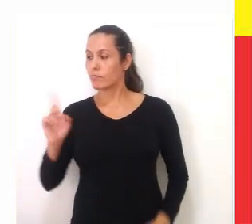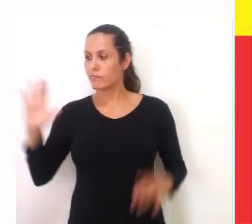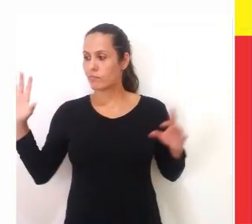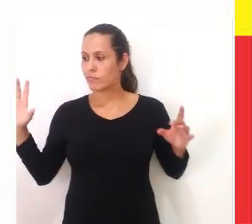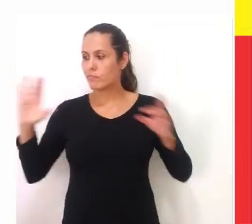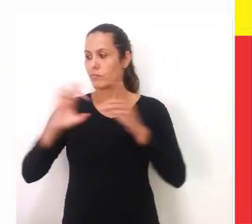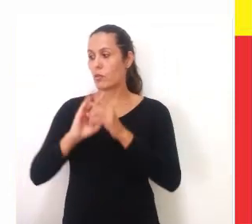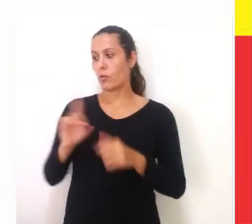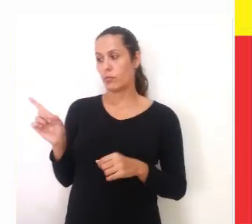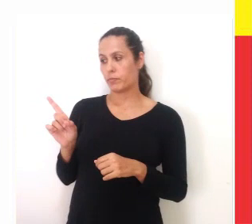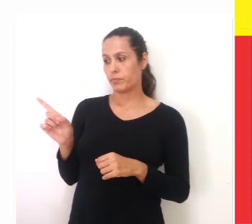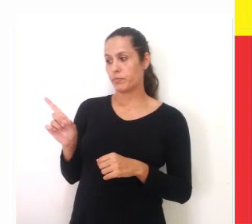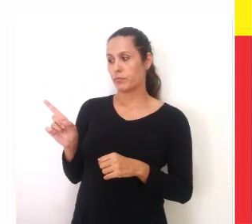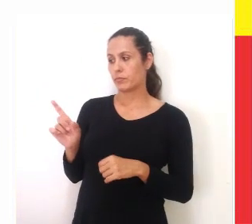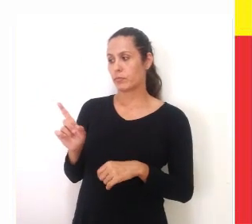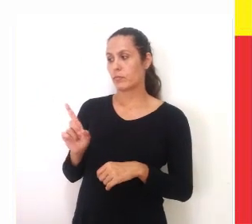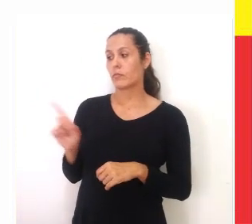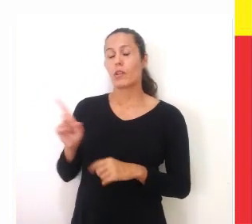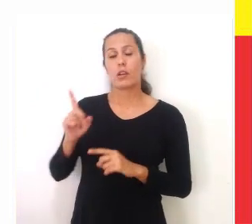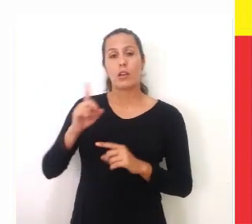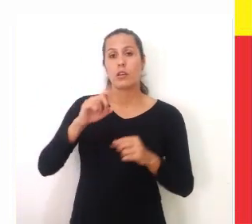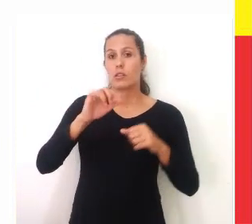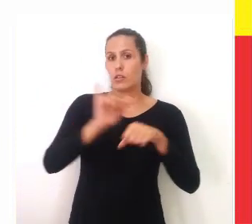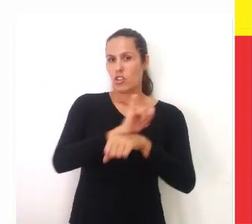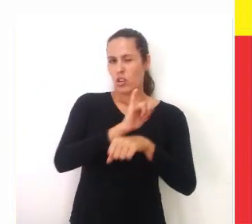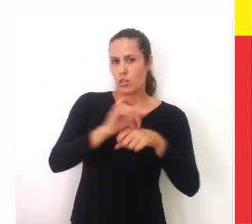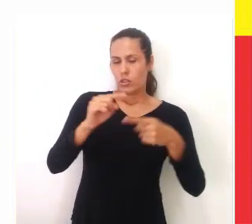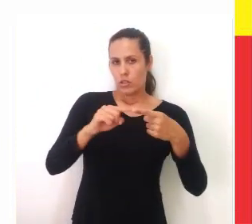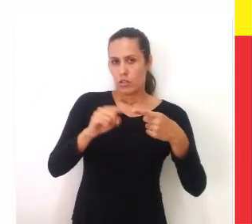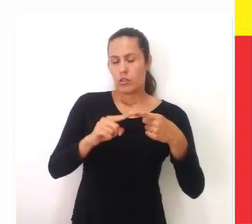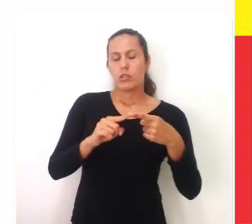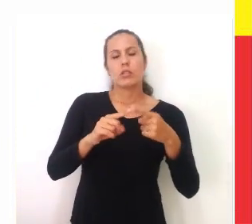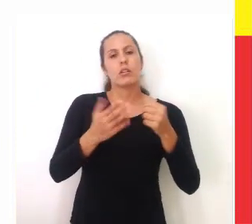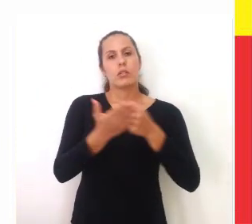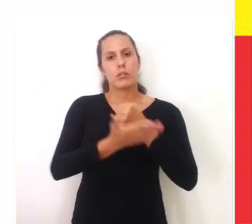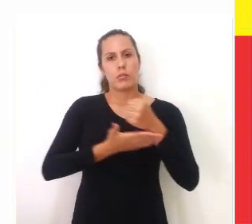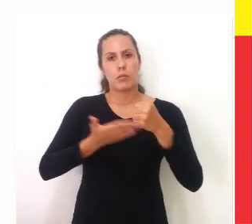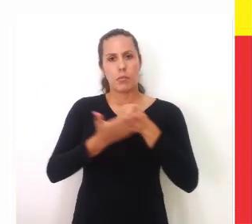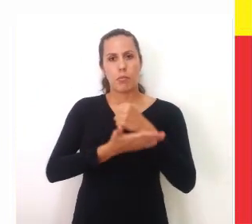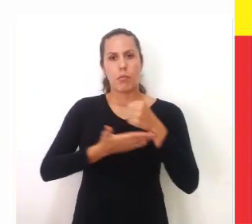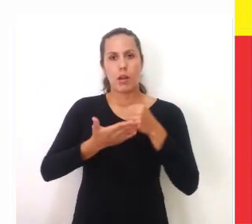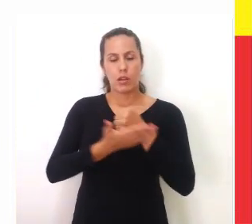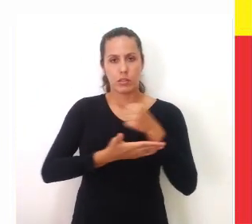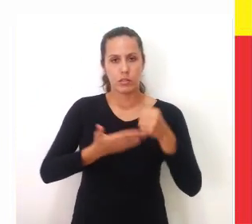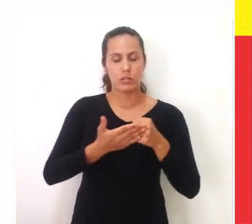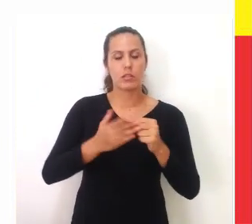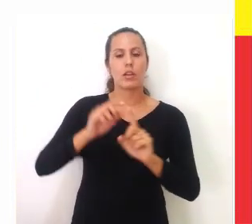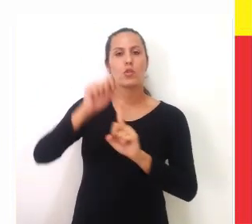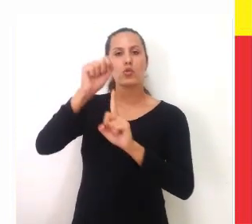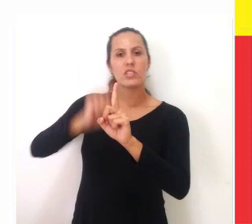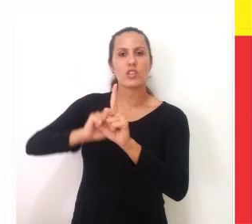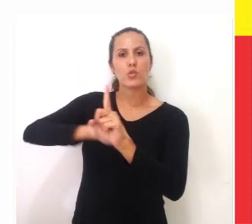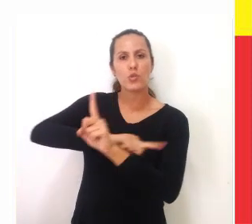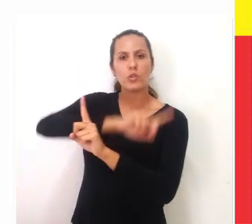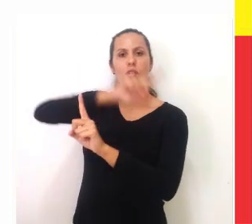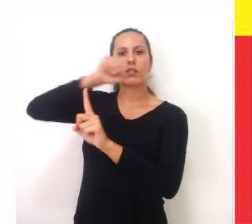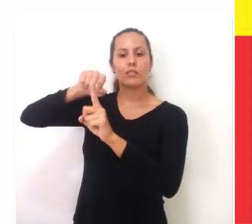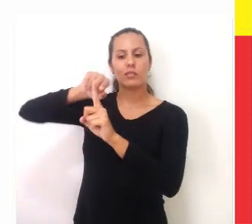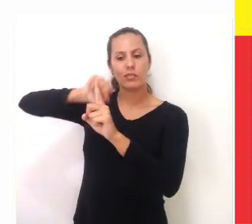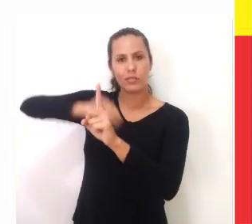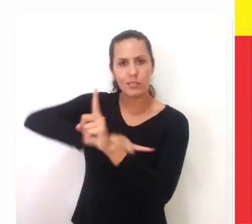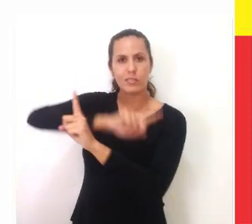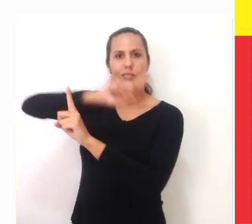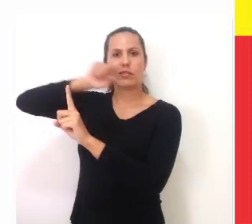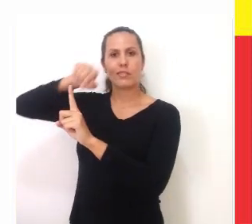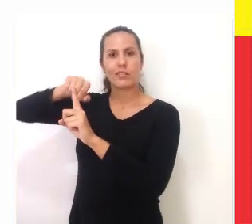olha só a imagem. Esse método se baseia nas alterações do ciclo menstrual